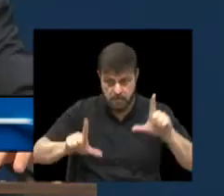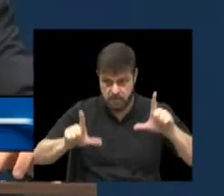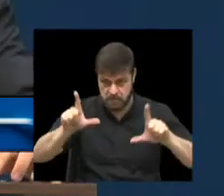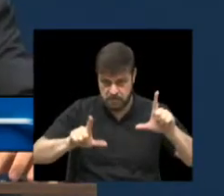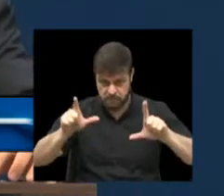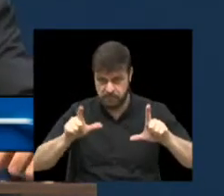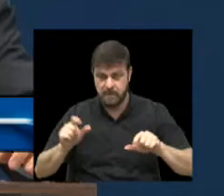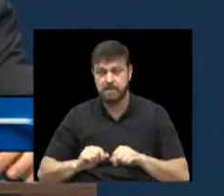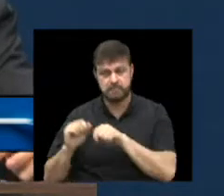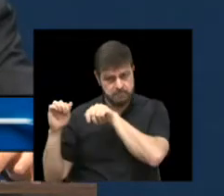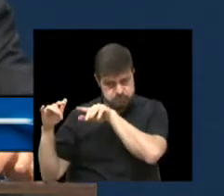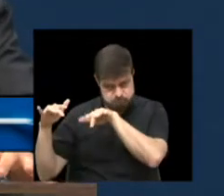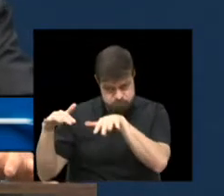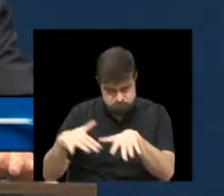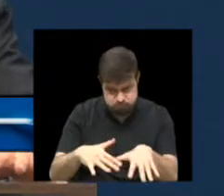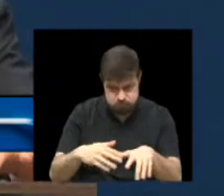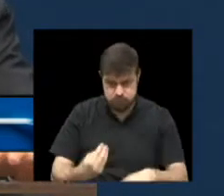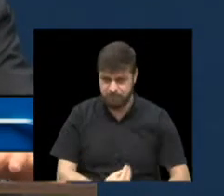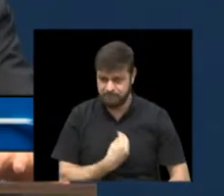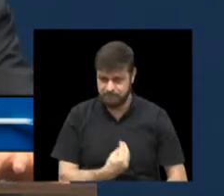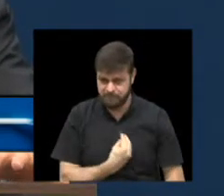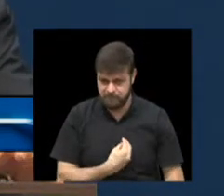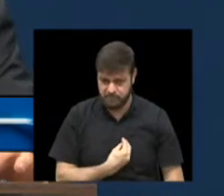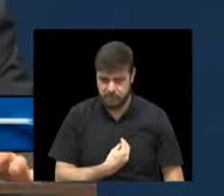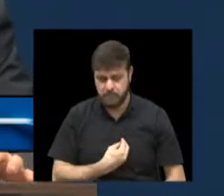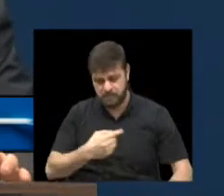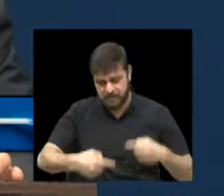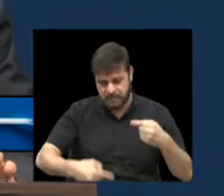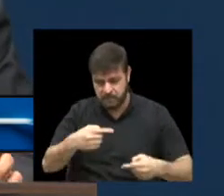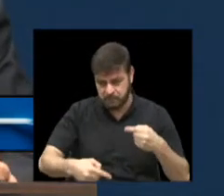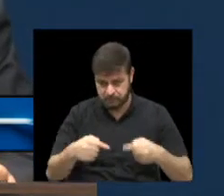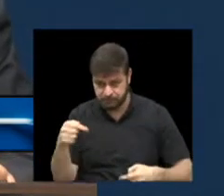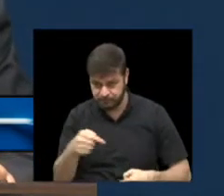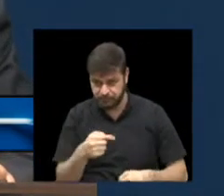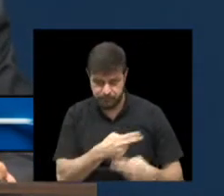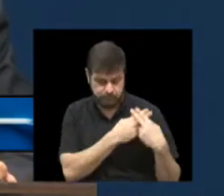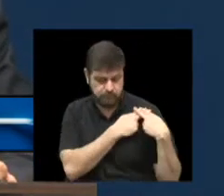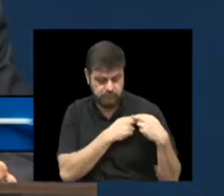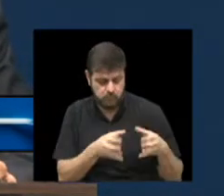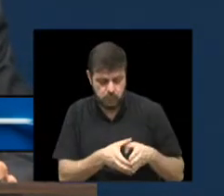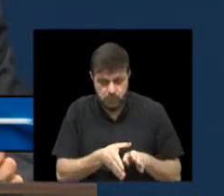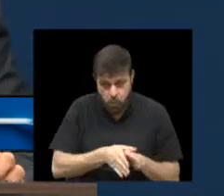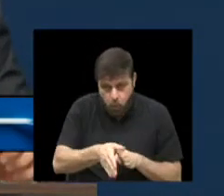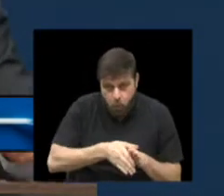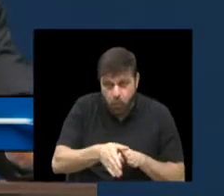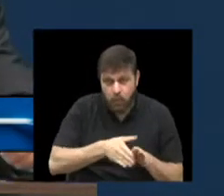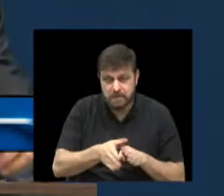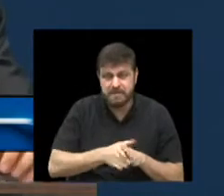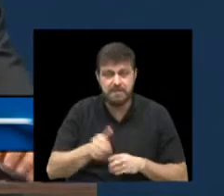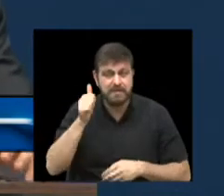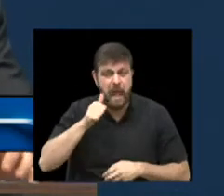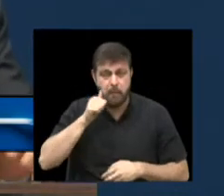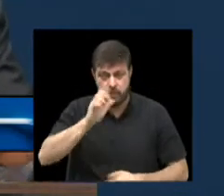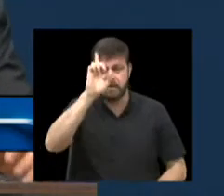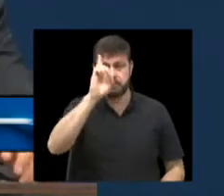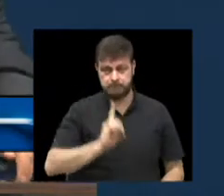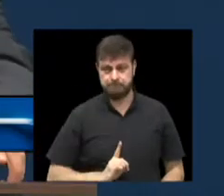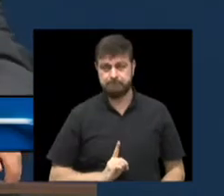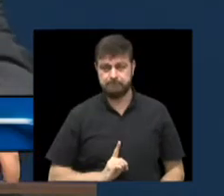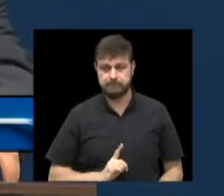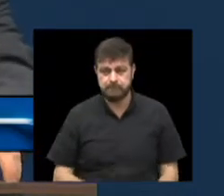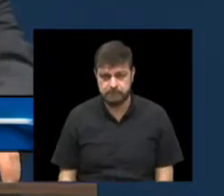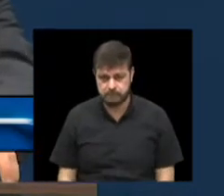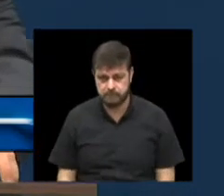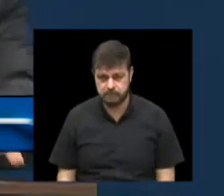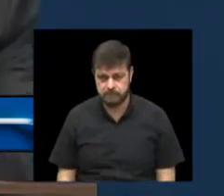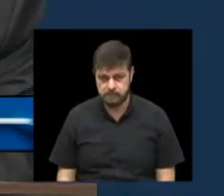para comparecer e participar. Esse debate é promovido pelo Conselho Municipal dos Direitos da Mulher aqui na nossa casa. Então,